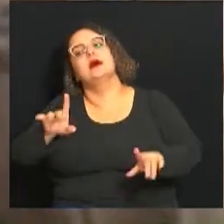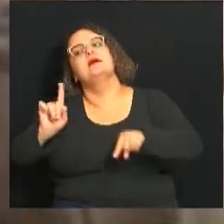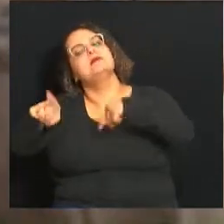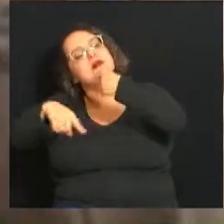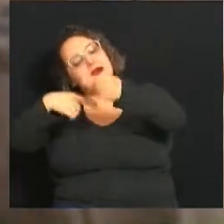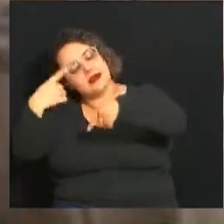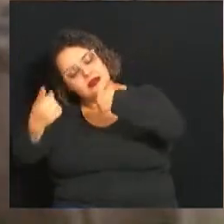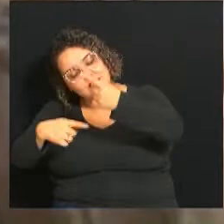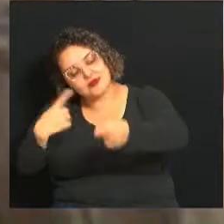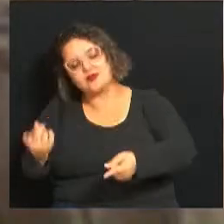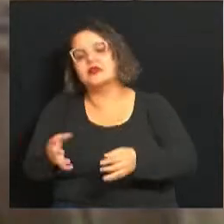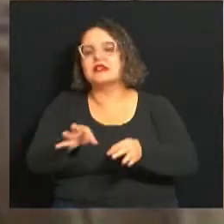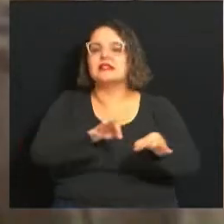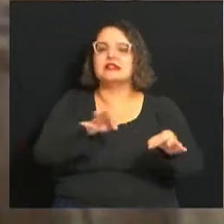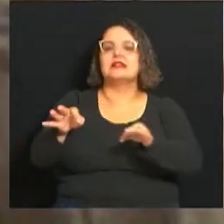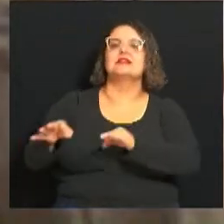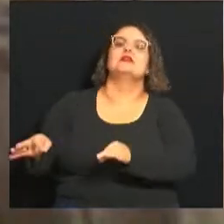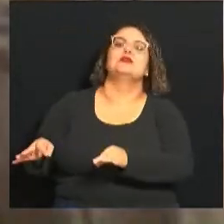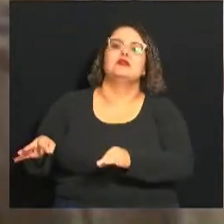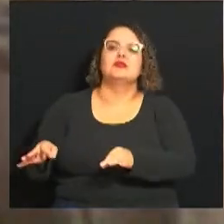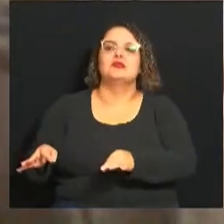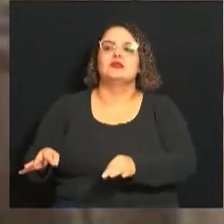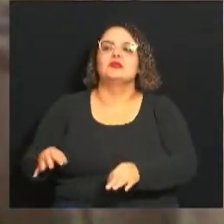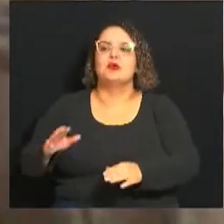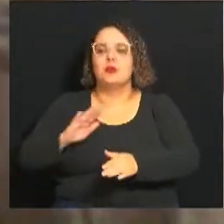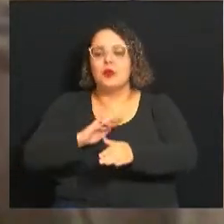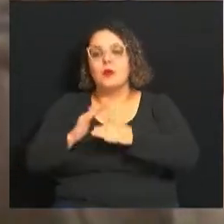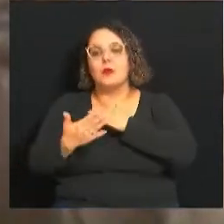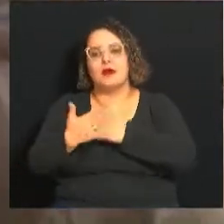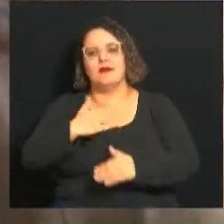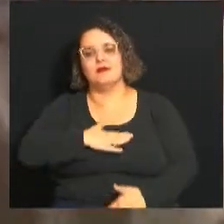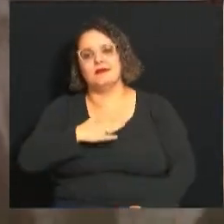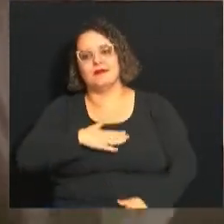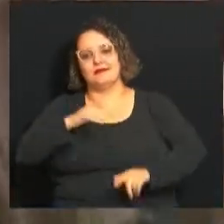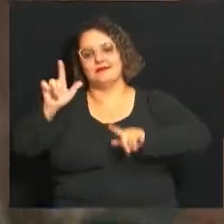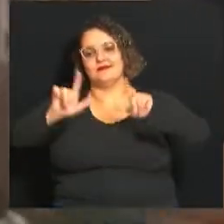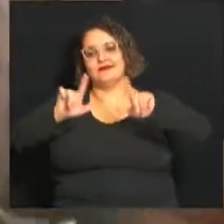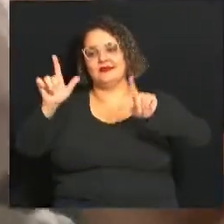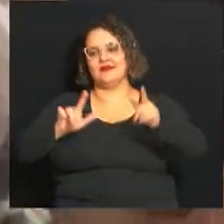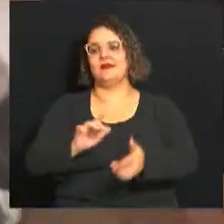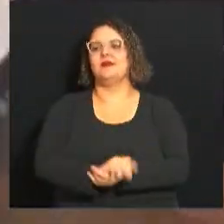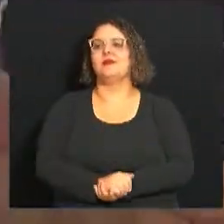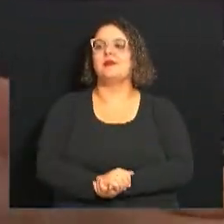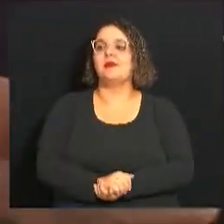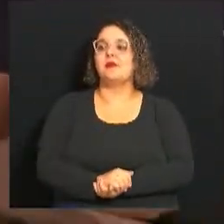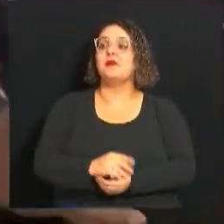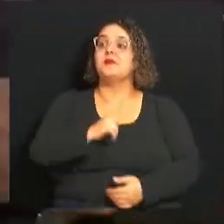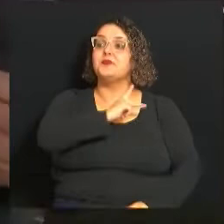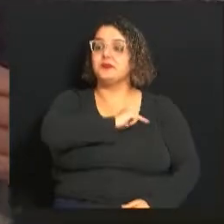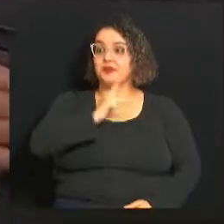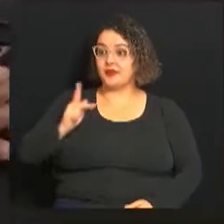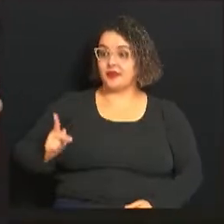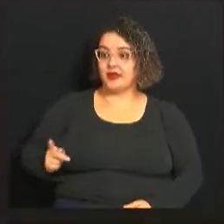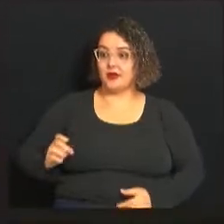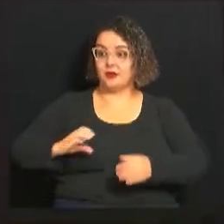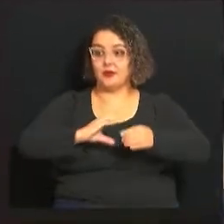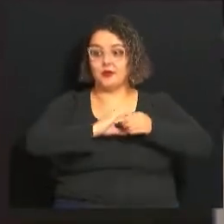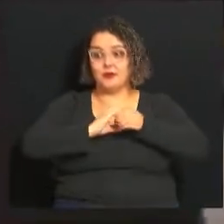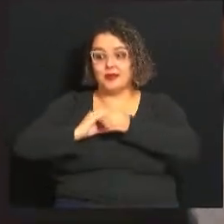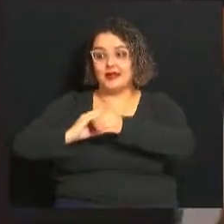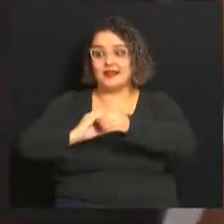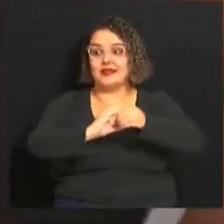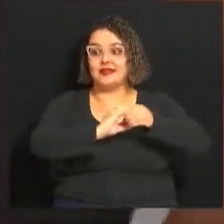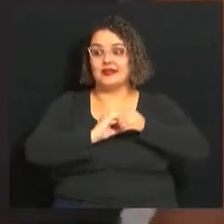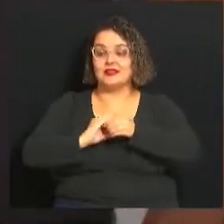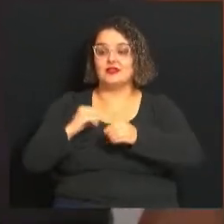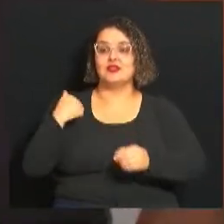próximas edições aqui do Meu Bairro na TV. Bom, vou bater um papo com o Valdecir, que é o presidente aqui da cooperativa Nossa